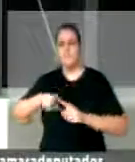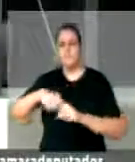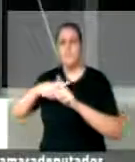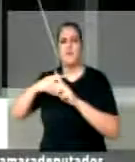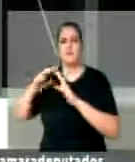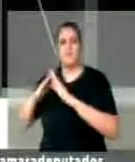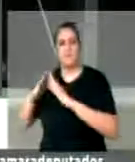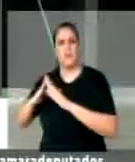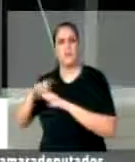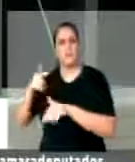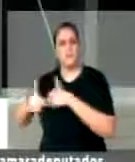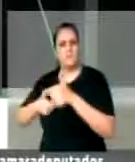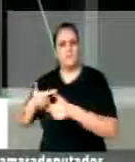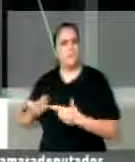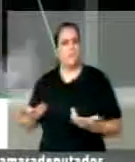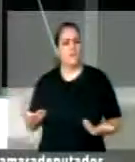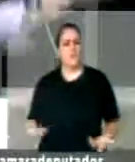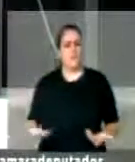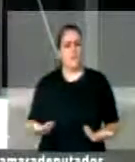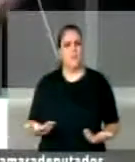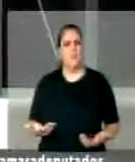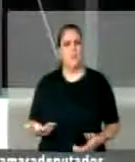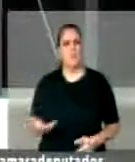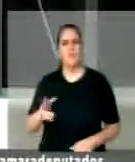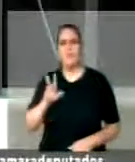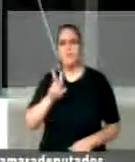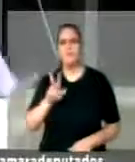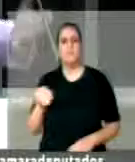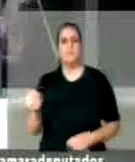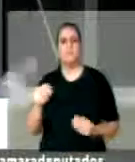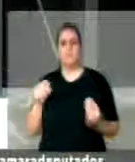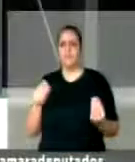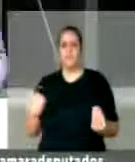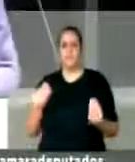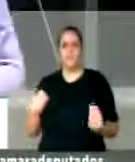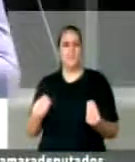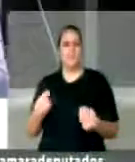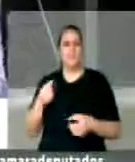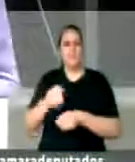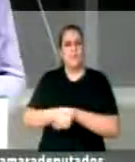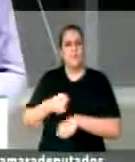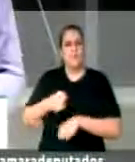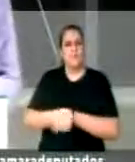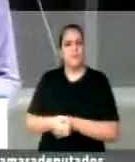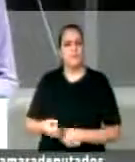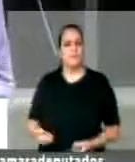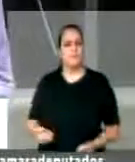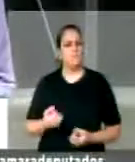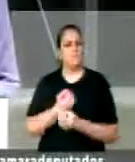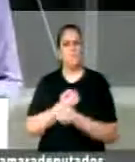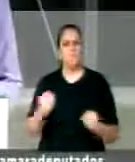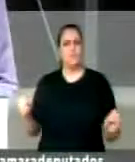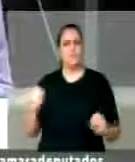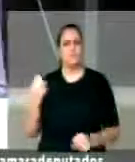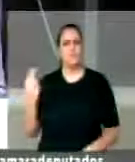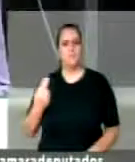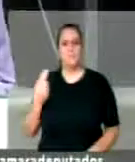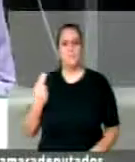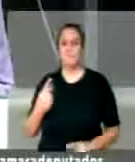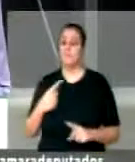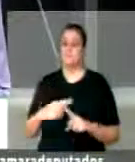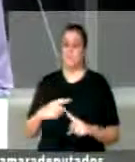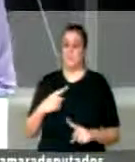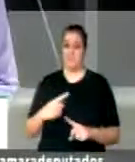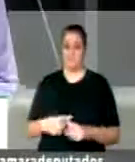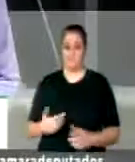que ter a tríplice jornada de trabalho. E por quê? Porque mesmo com